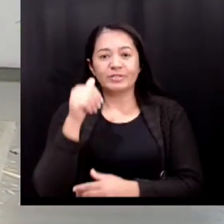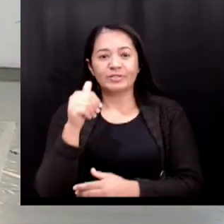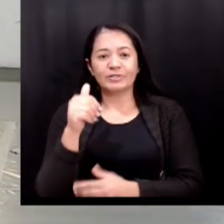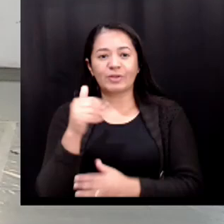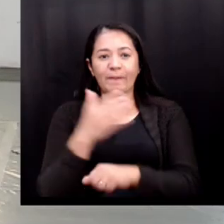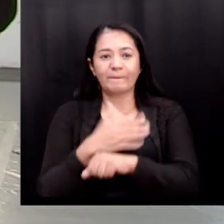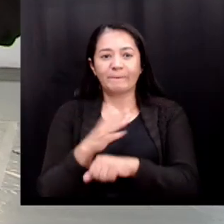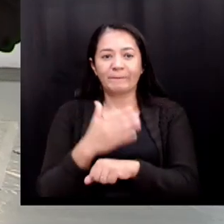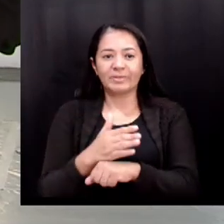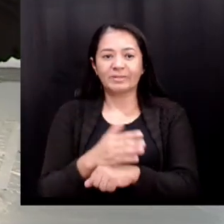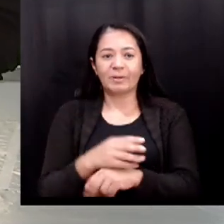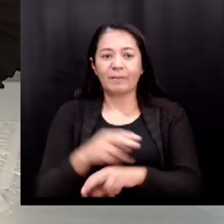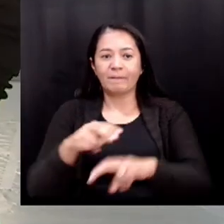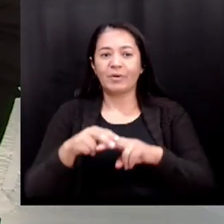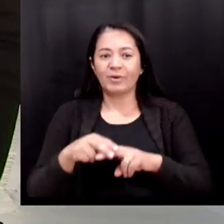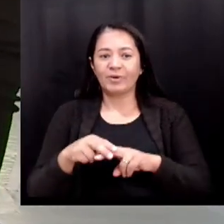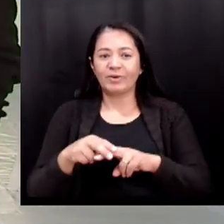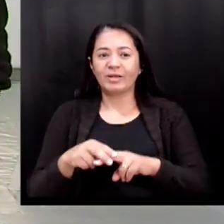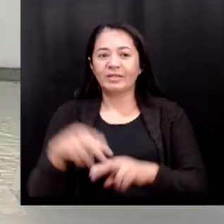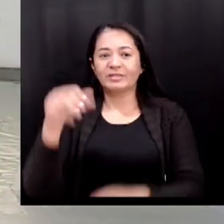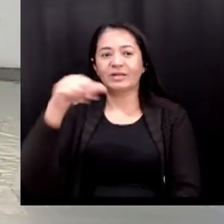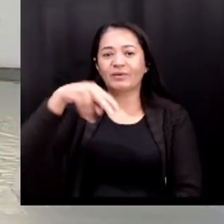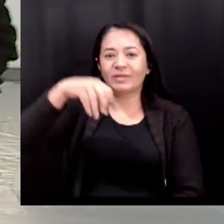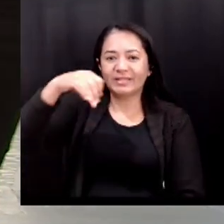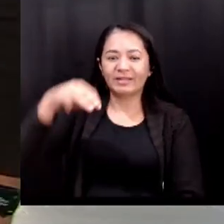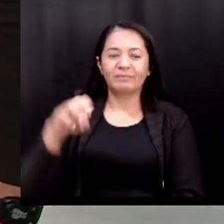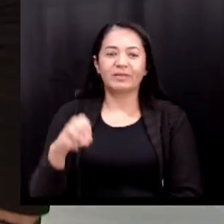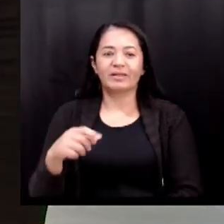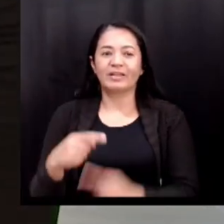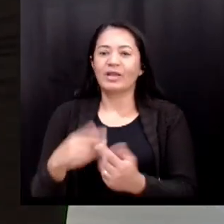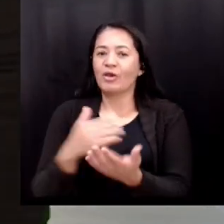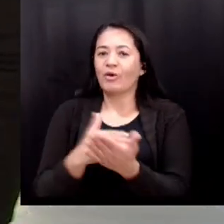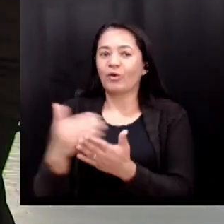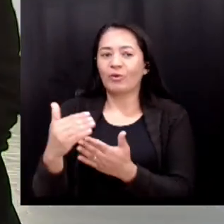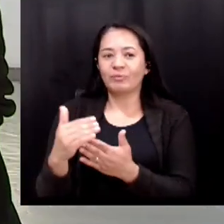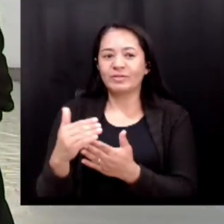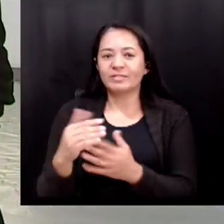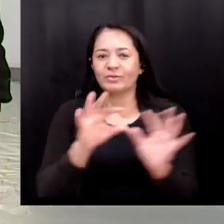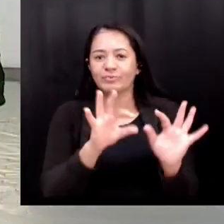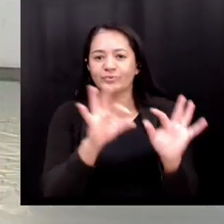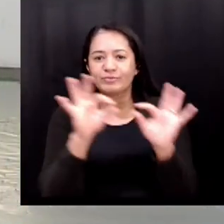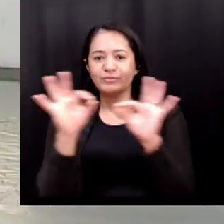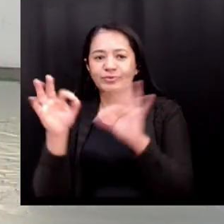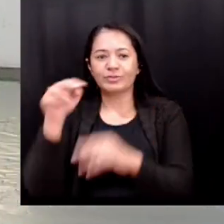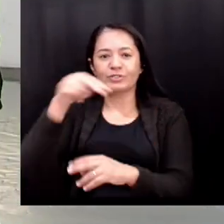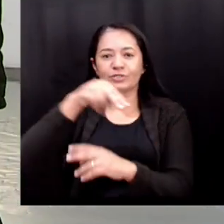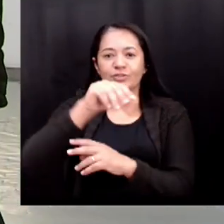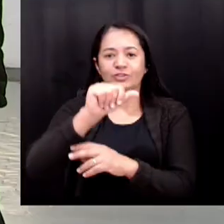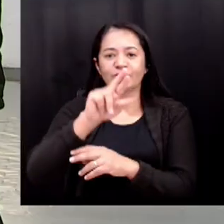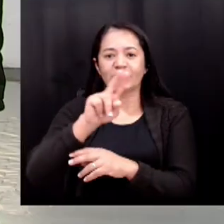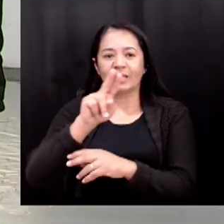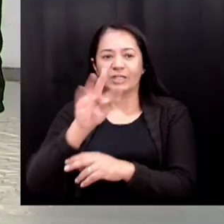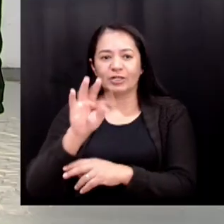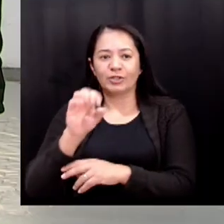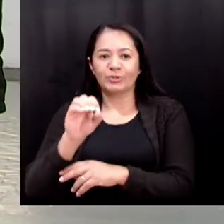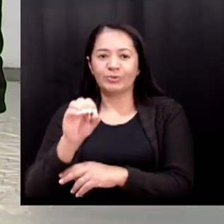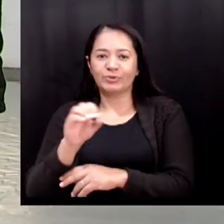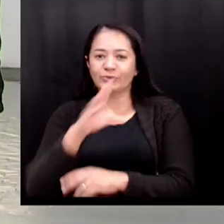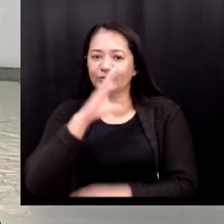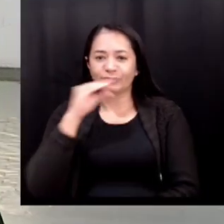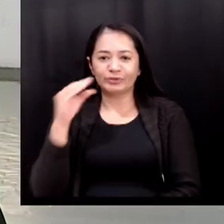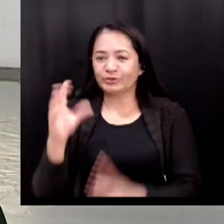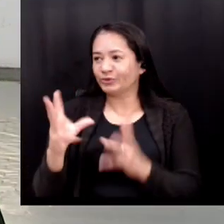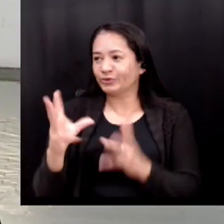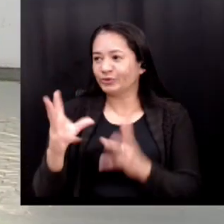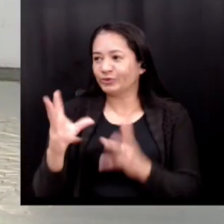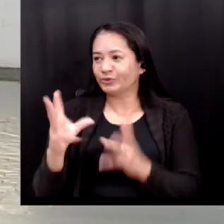um anime. Como que foi isso, Ana? Eu comecei assistindo Naruto, né? Como todo adolescente ali, me apaixonei pelo